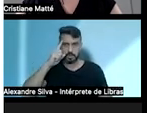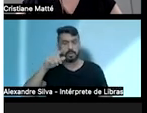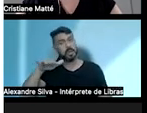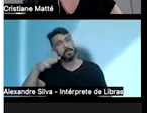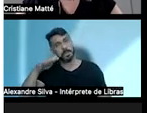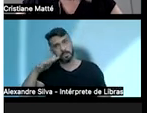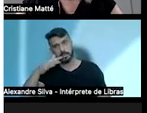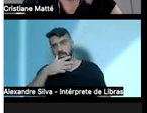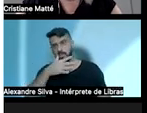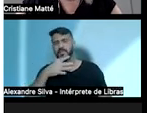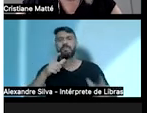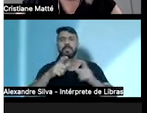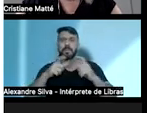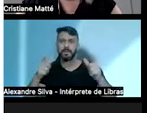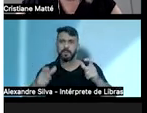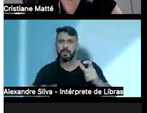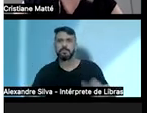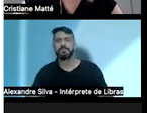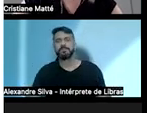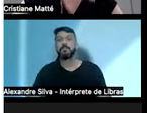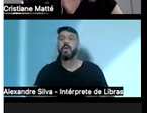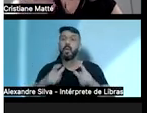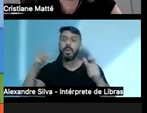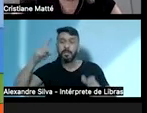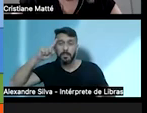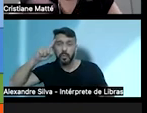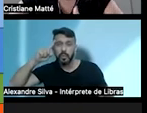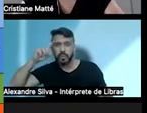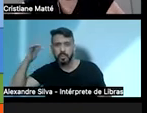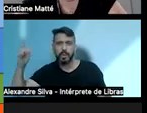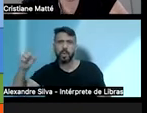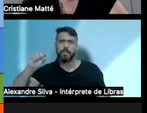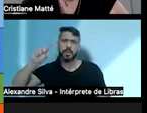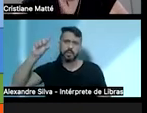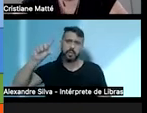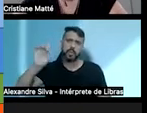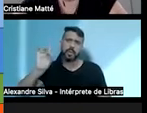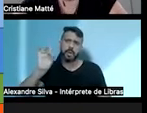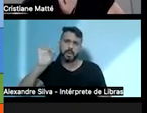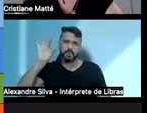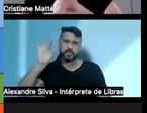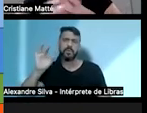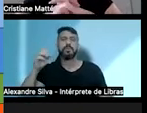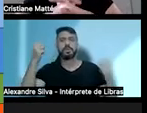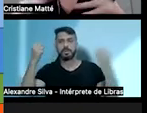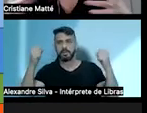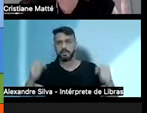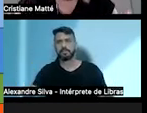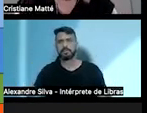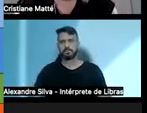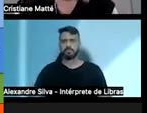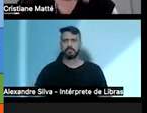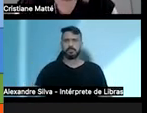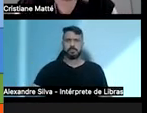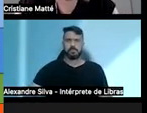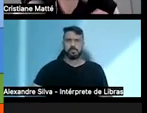moderada na maior parte dos dias da semana. Então, aumentou um pouquinho, né, essa liberação para fazer exercício. Mas assim, quando é que a